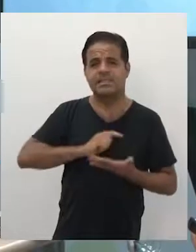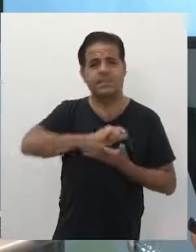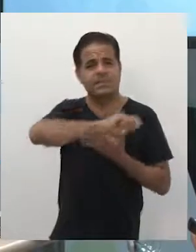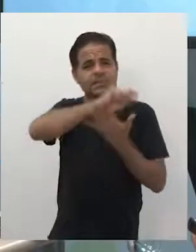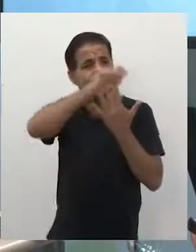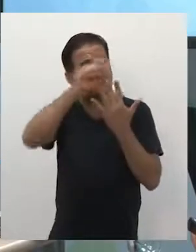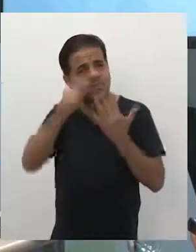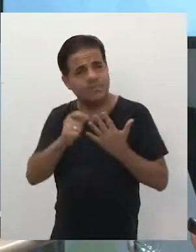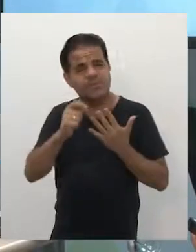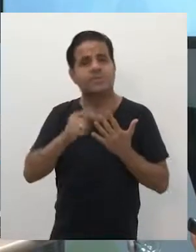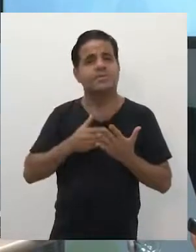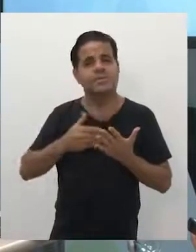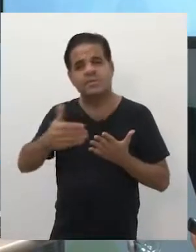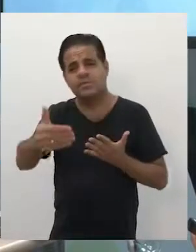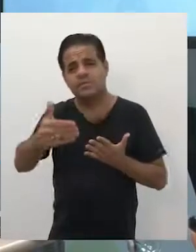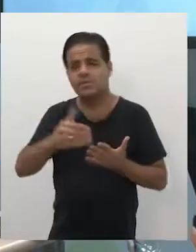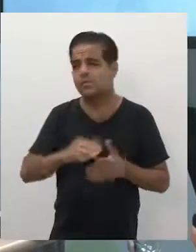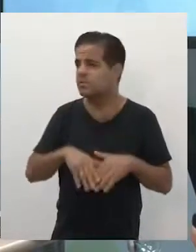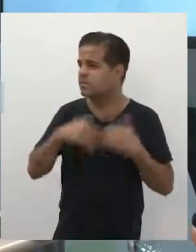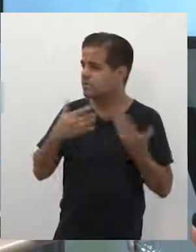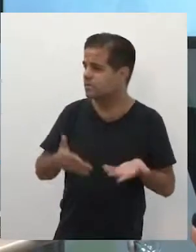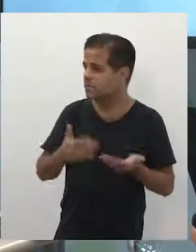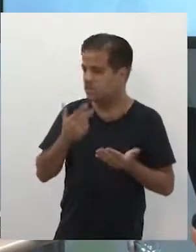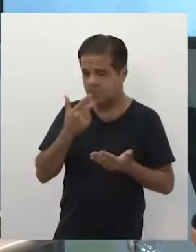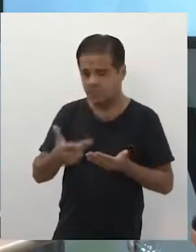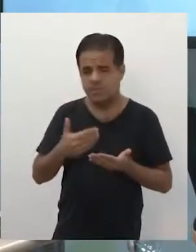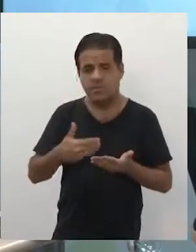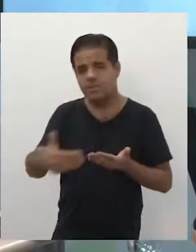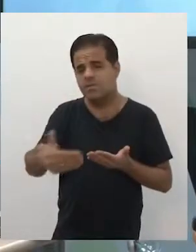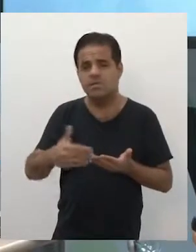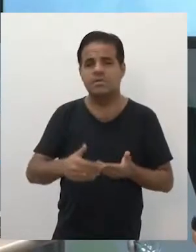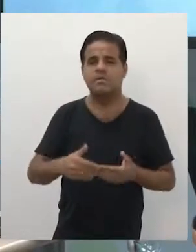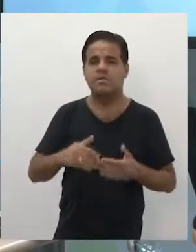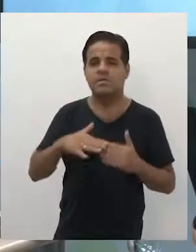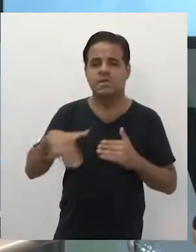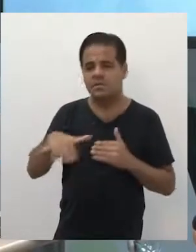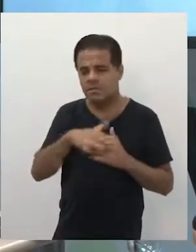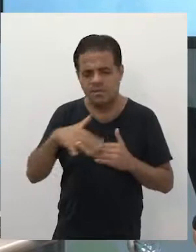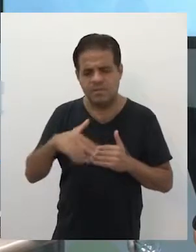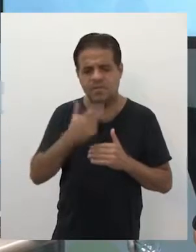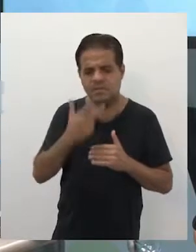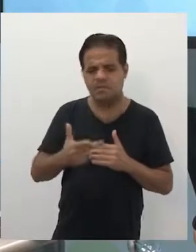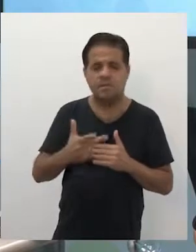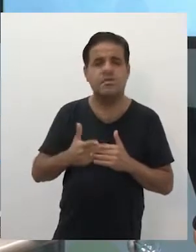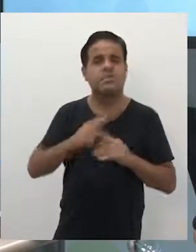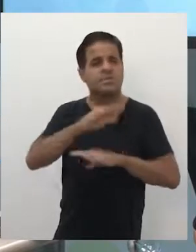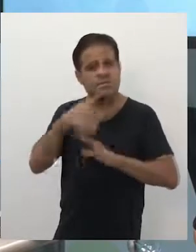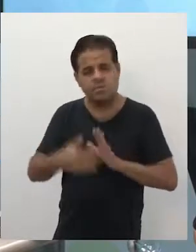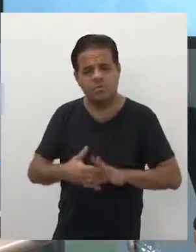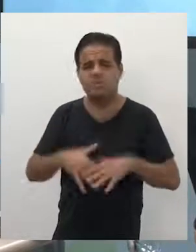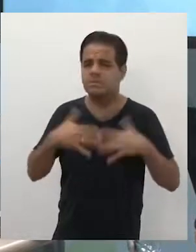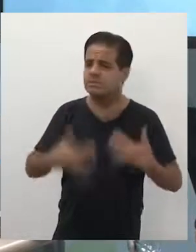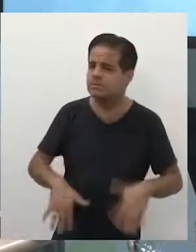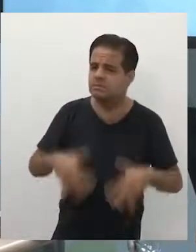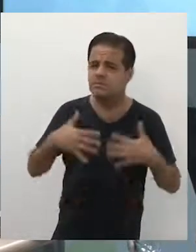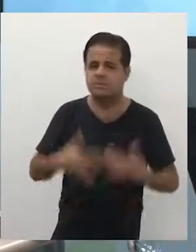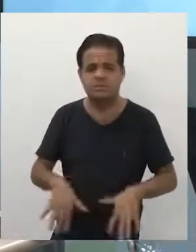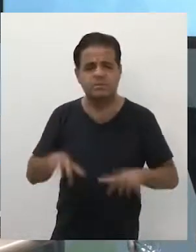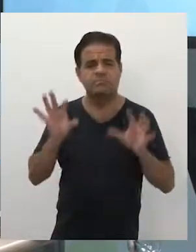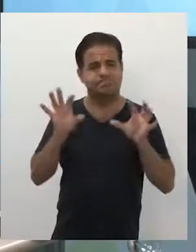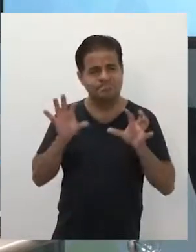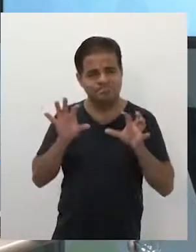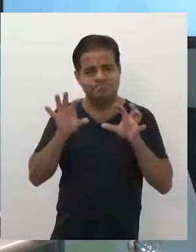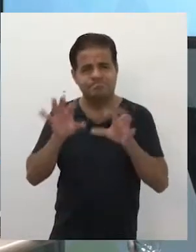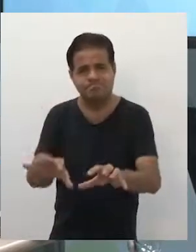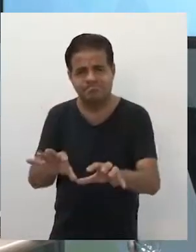lugares, né? E aqui, meninos e meninas, né? Então, todos estão sendo aí